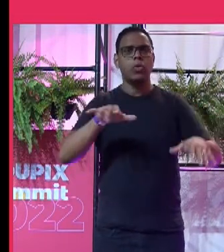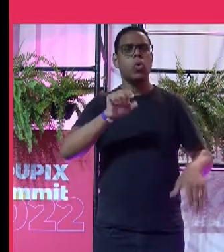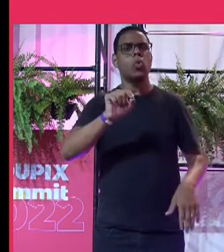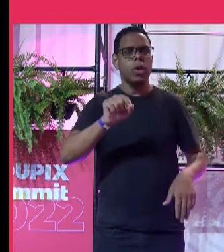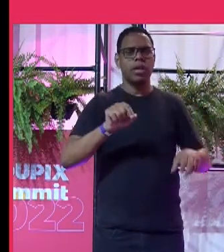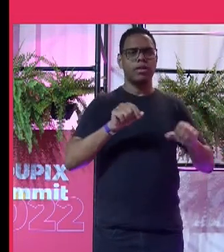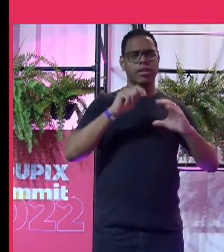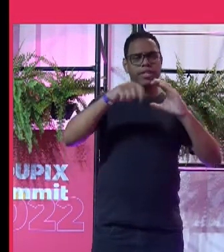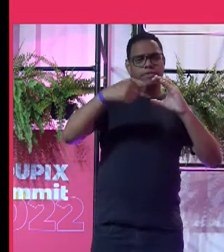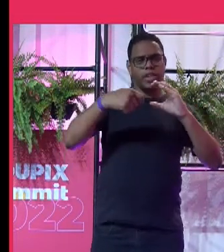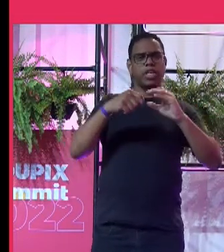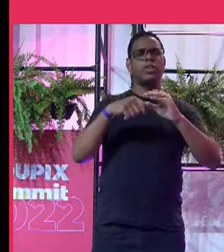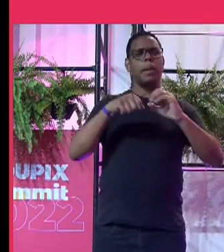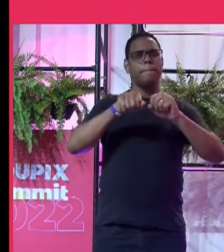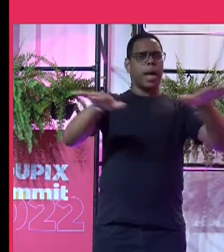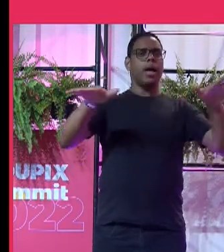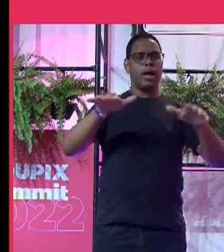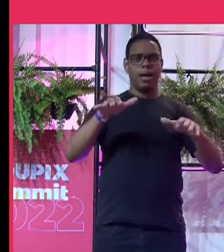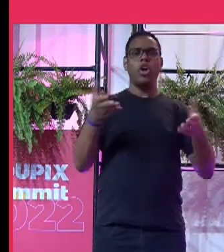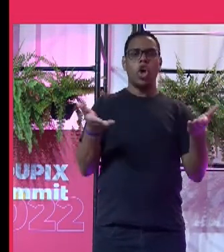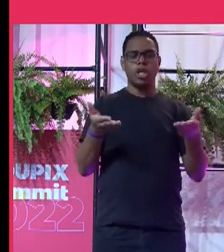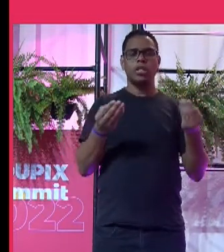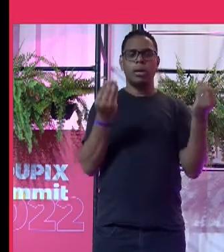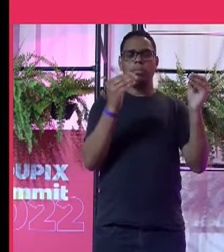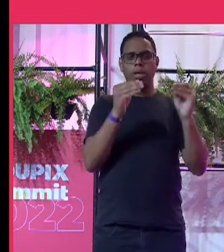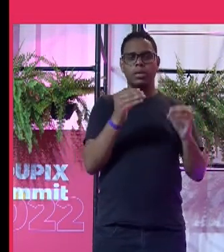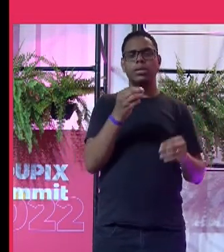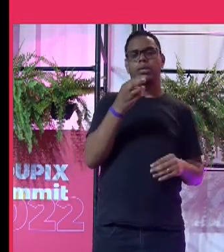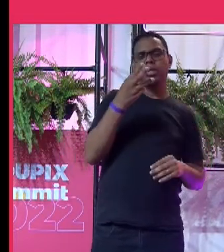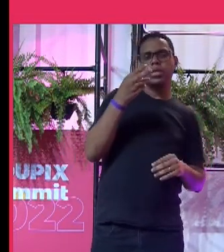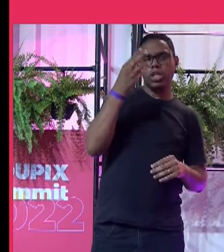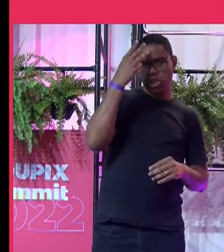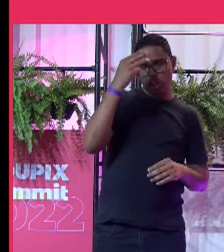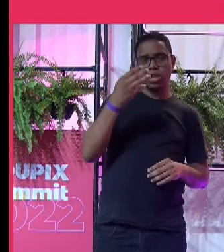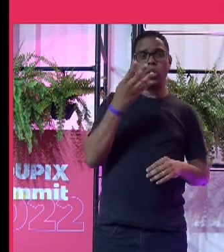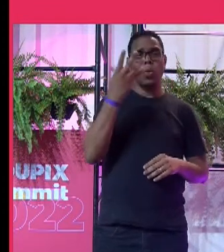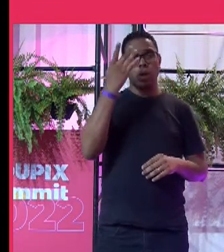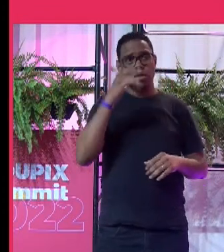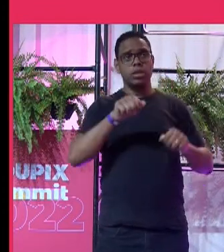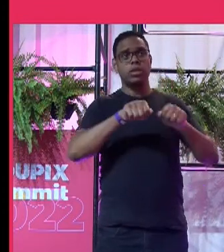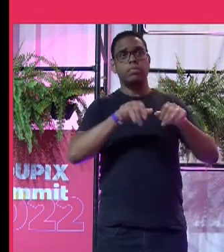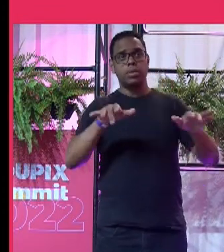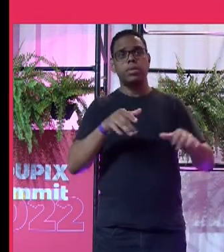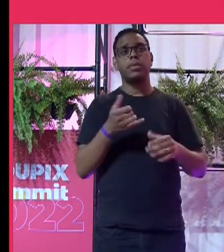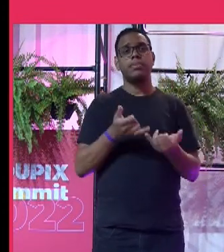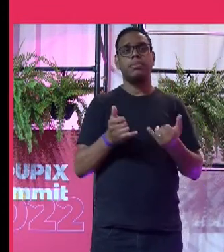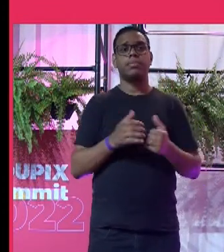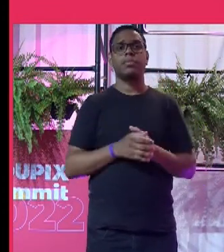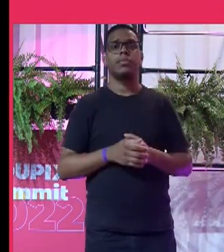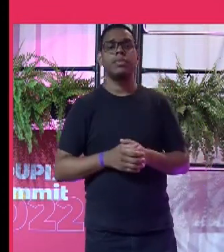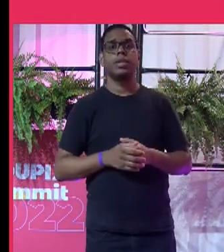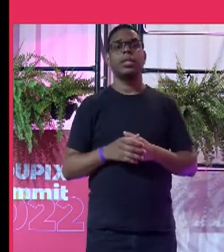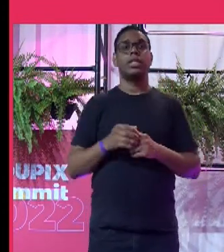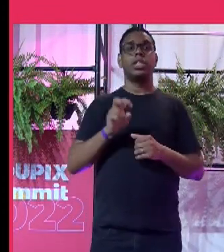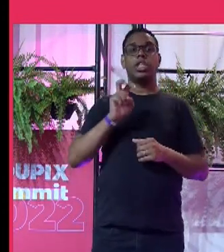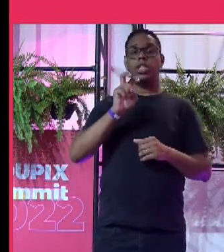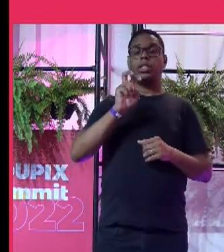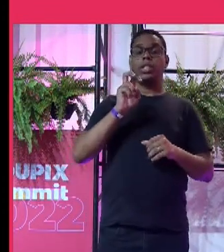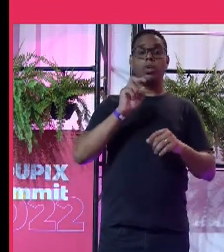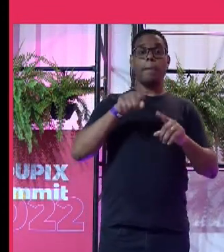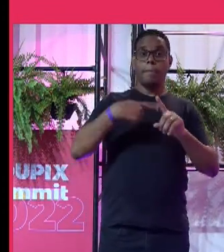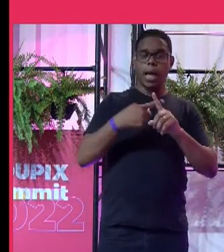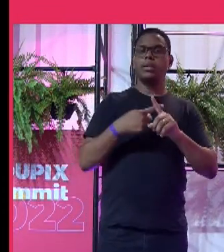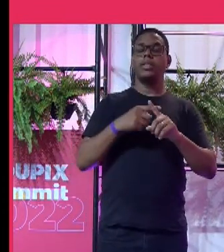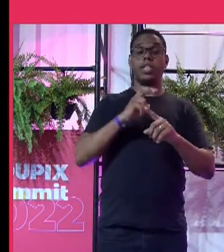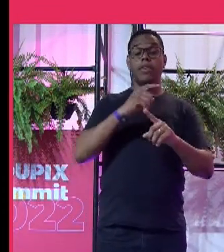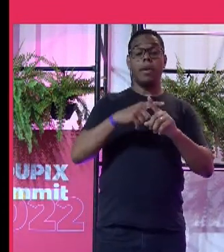viral? O que faz eu postar um conteúdo hoje, daqui 3-4 dias eu postar um que é muito parecido e ele ter, sei lá, 5 vezes mais de visualização do que ele